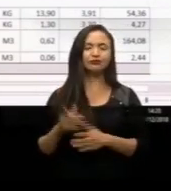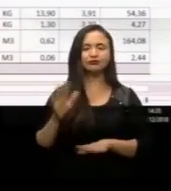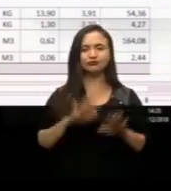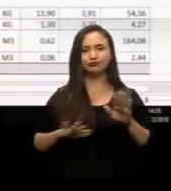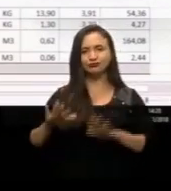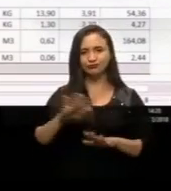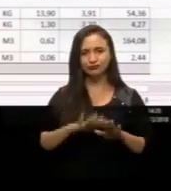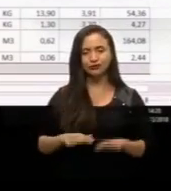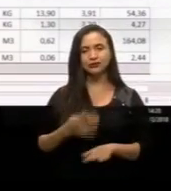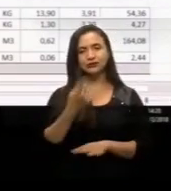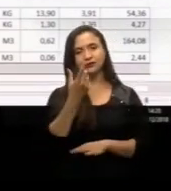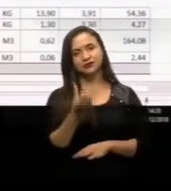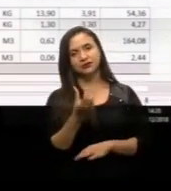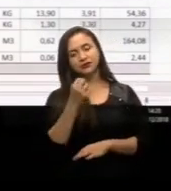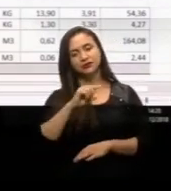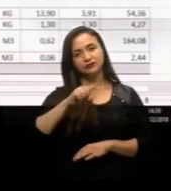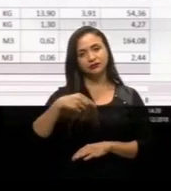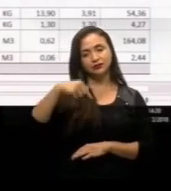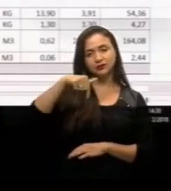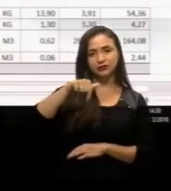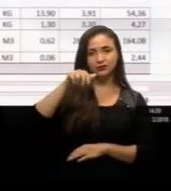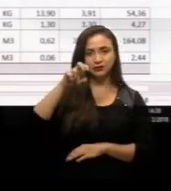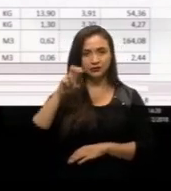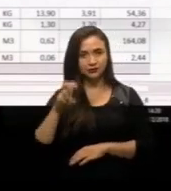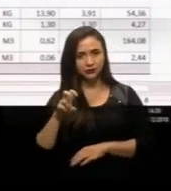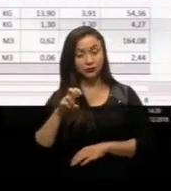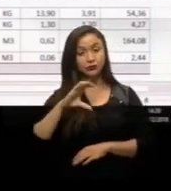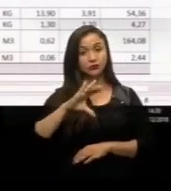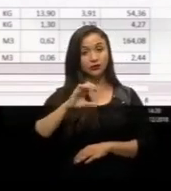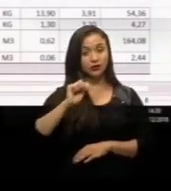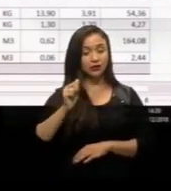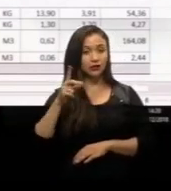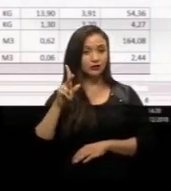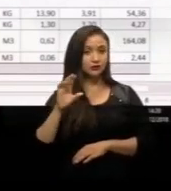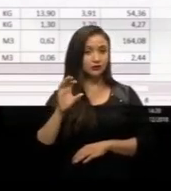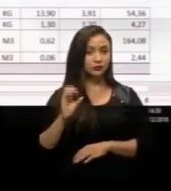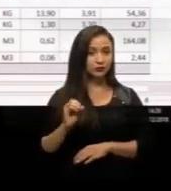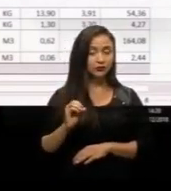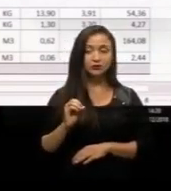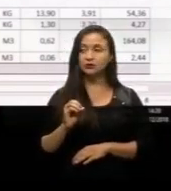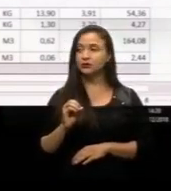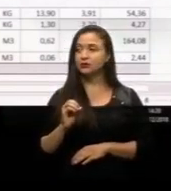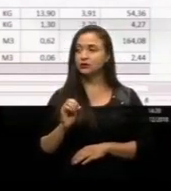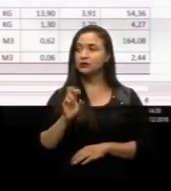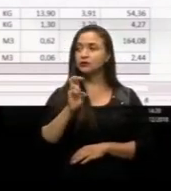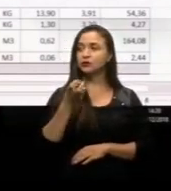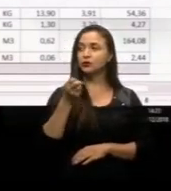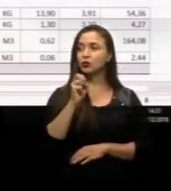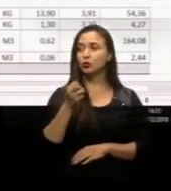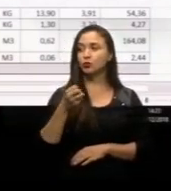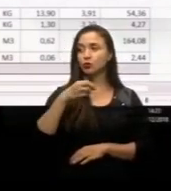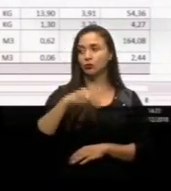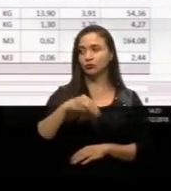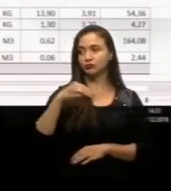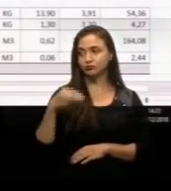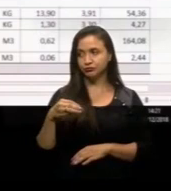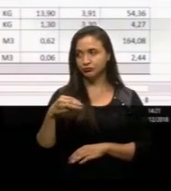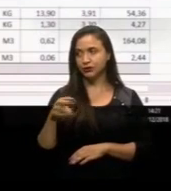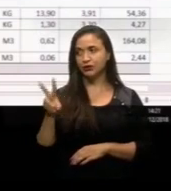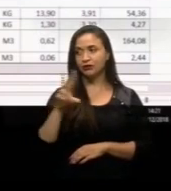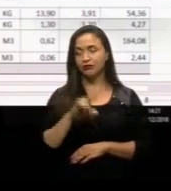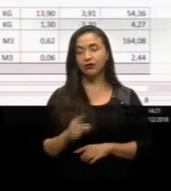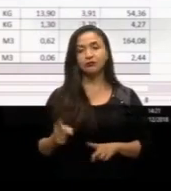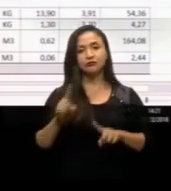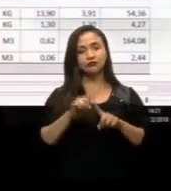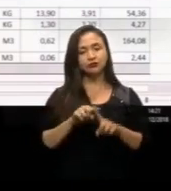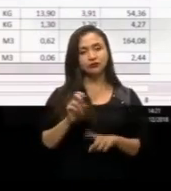chegar em 16,75 de CA 58 milímetros. Multiplica pelo valor